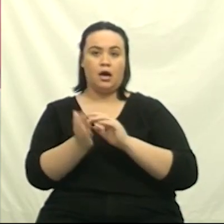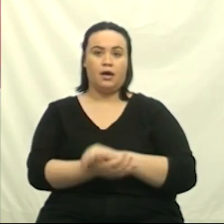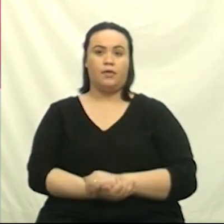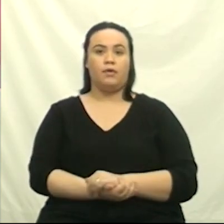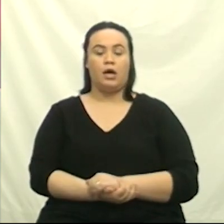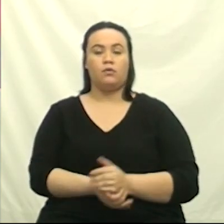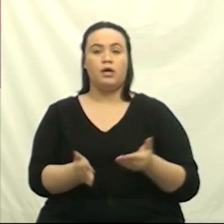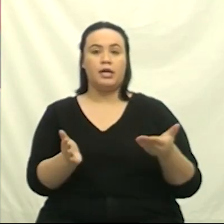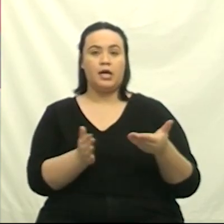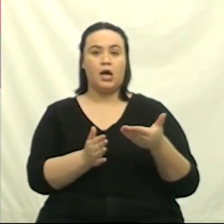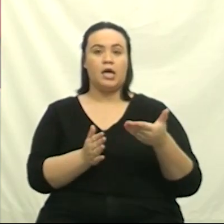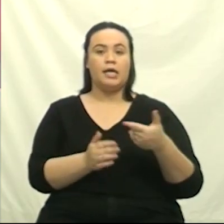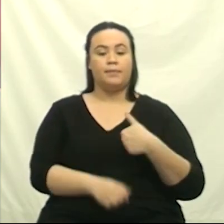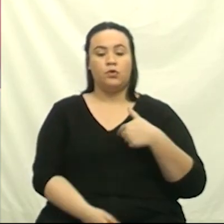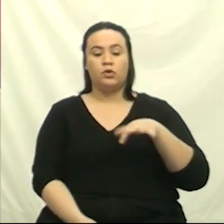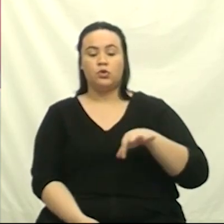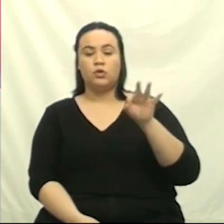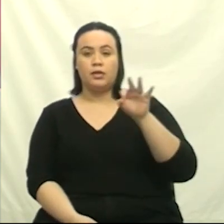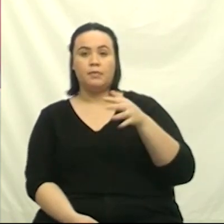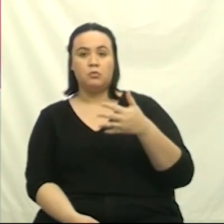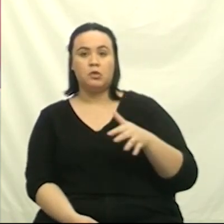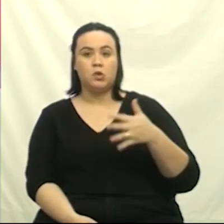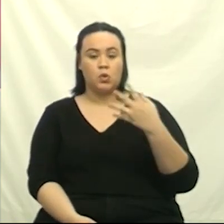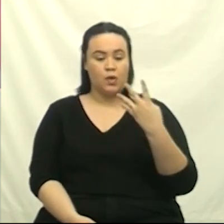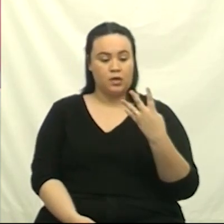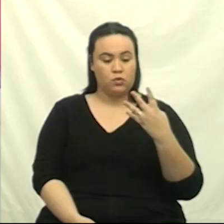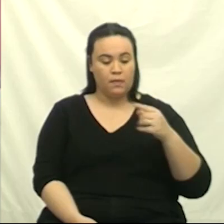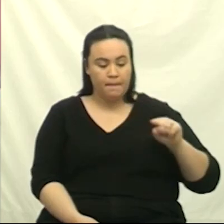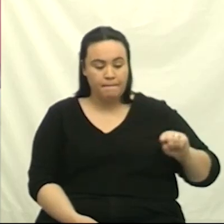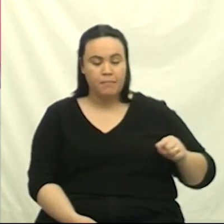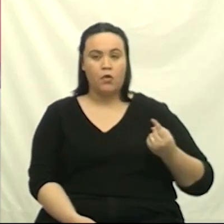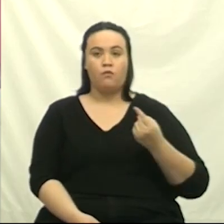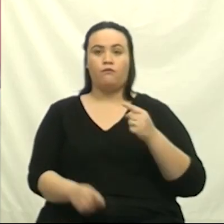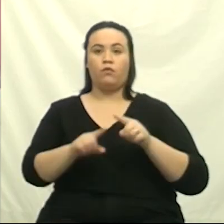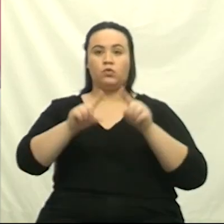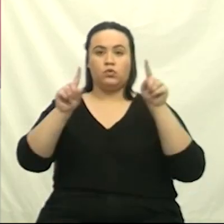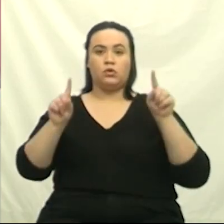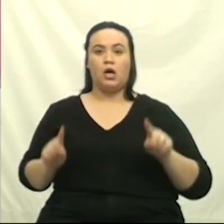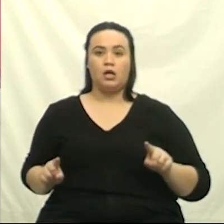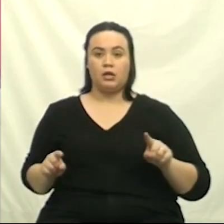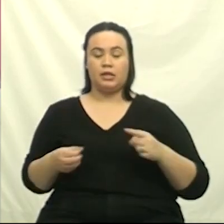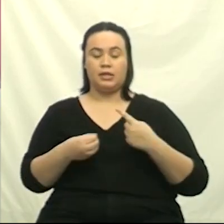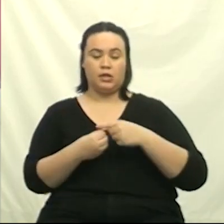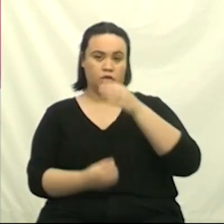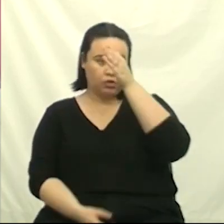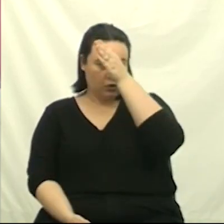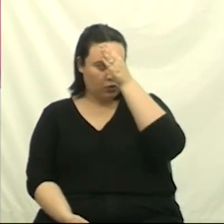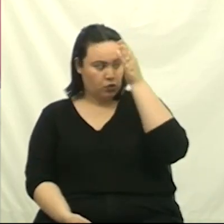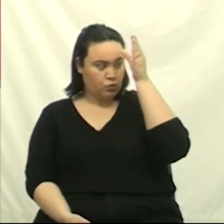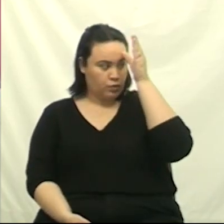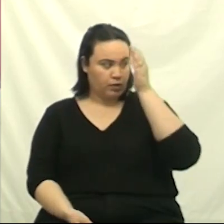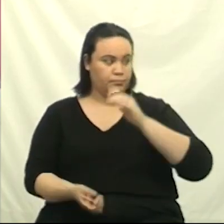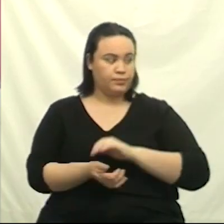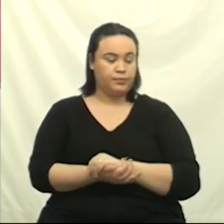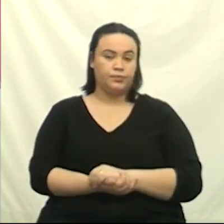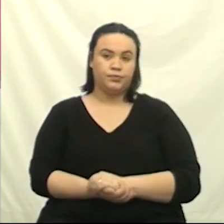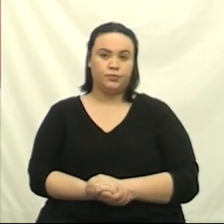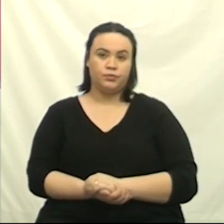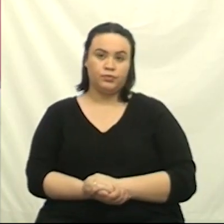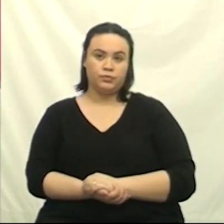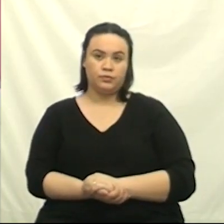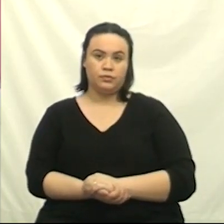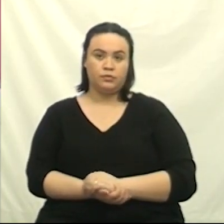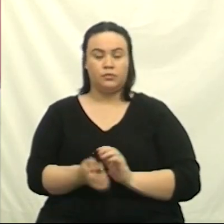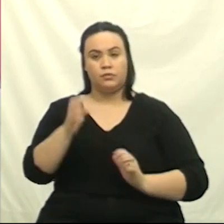facultativo hoje nós temos mais de 4 mil funcionários em nosso município cabe ao